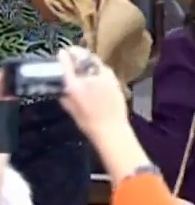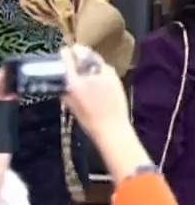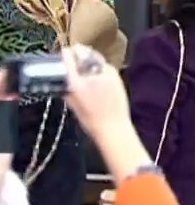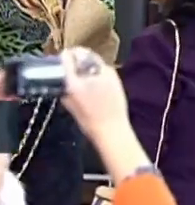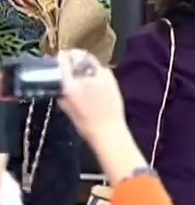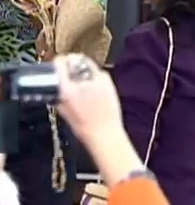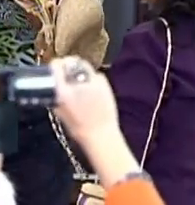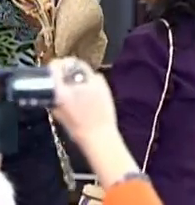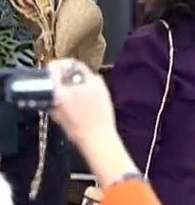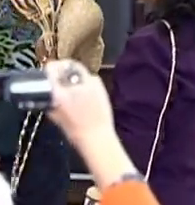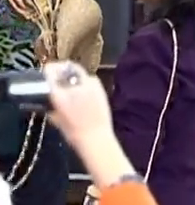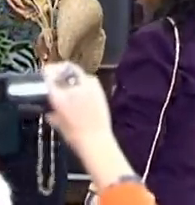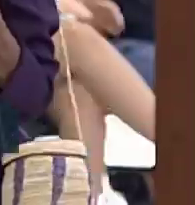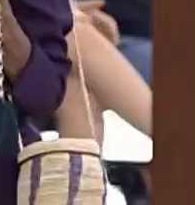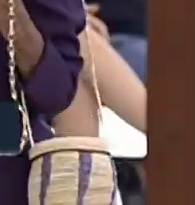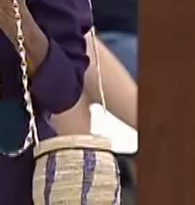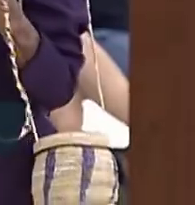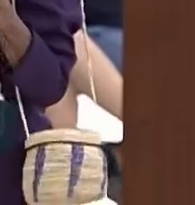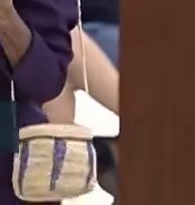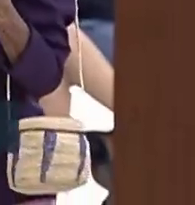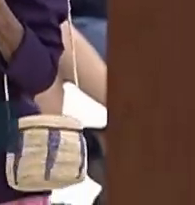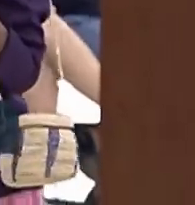E aí